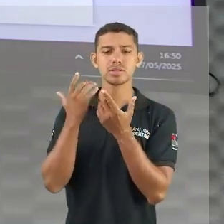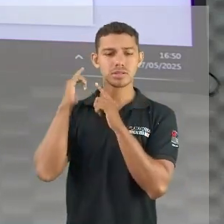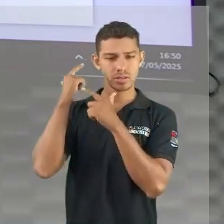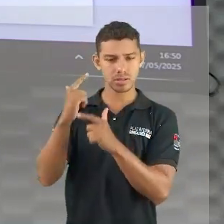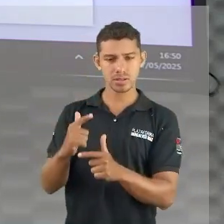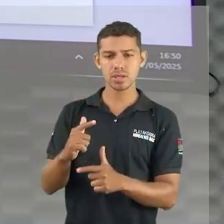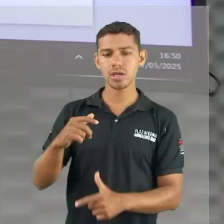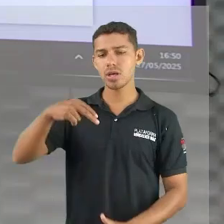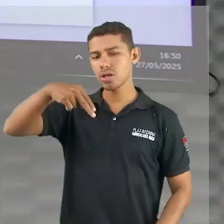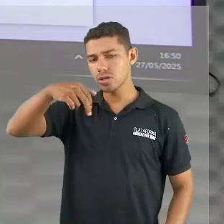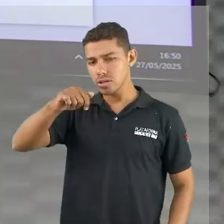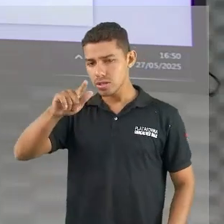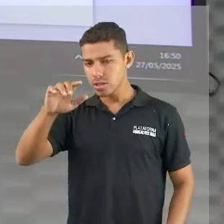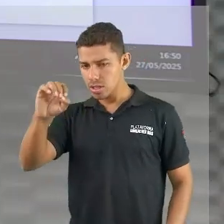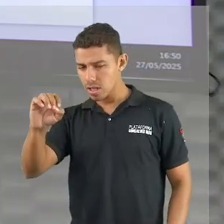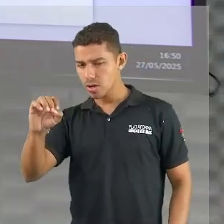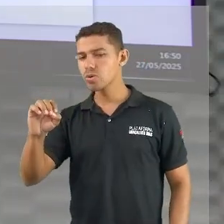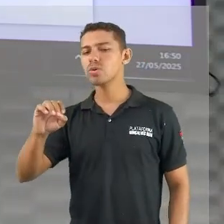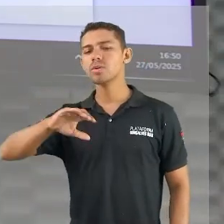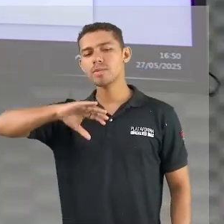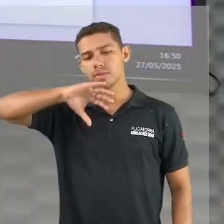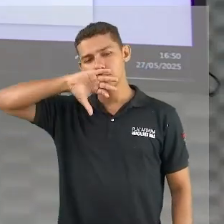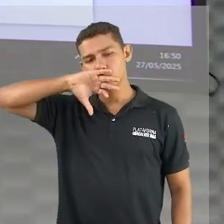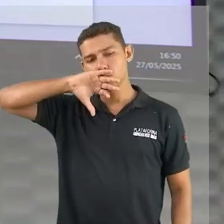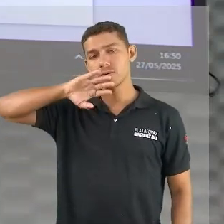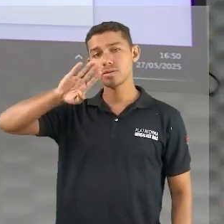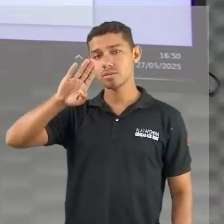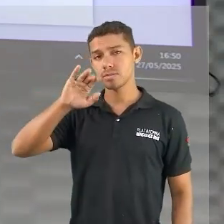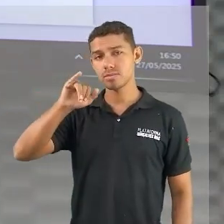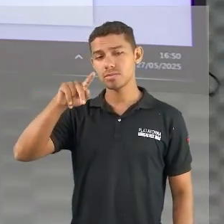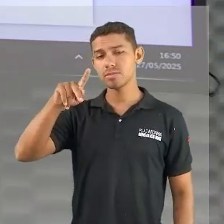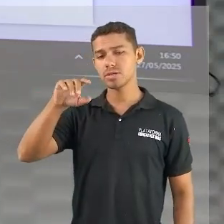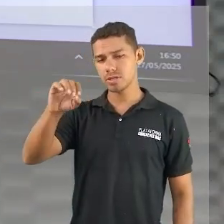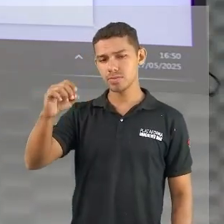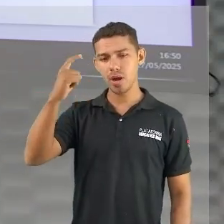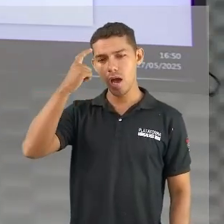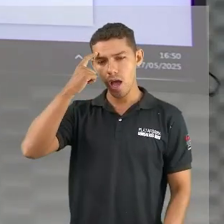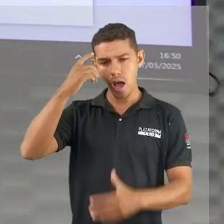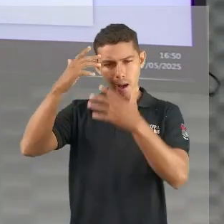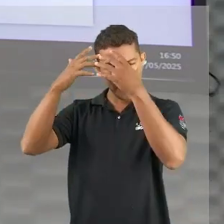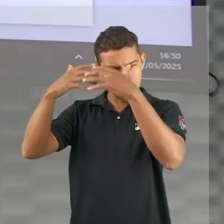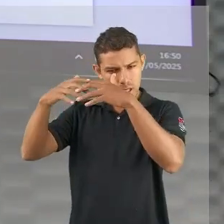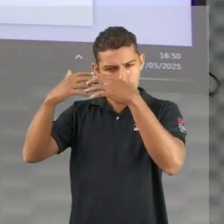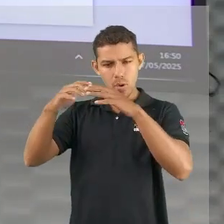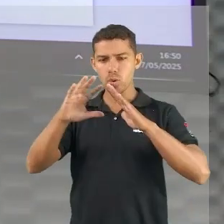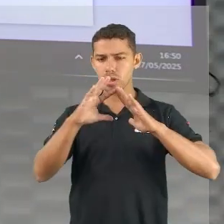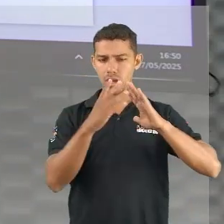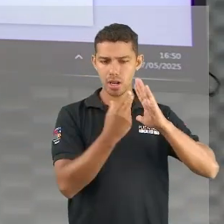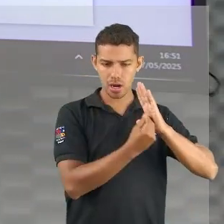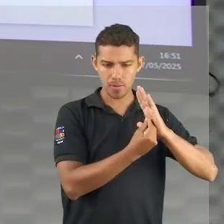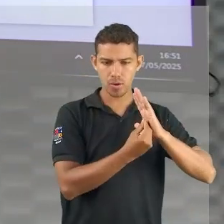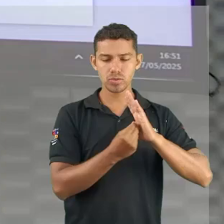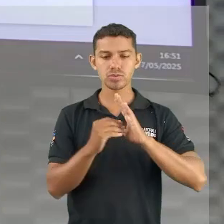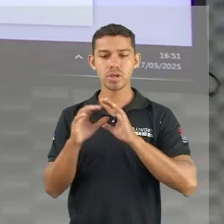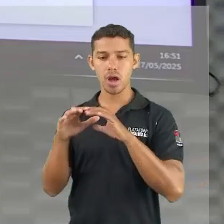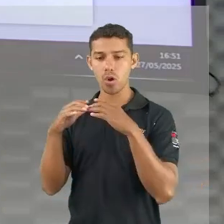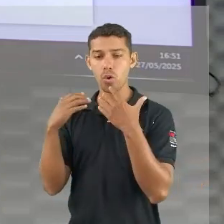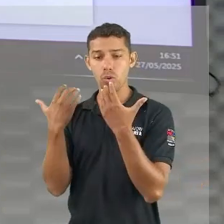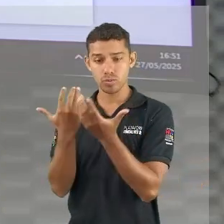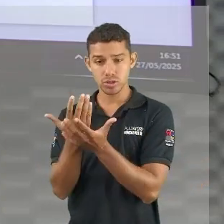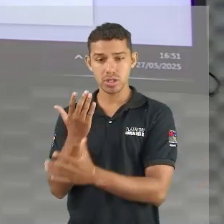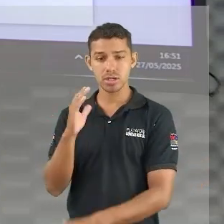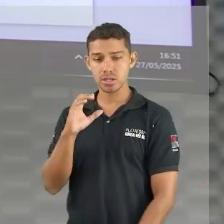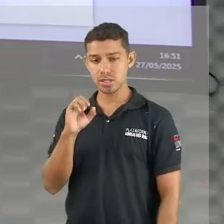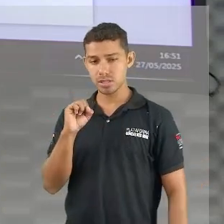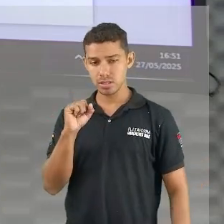Nego Bispo, que em uma outra aula eu já falei para vocês quem é. Nego Bispo, um pensador quilombola da comunidade de Saco do